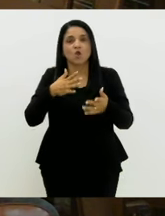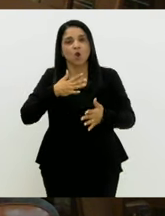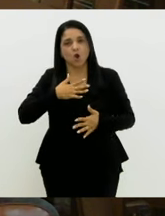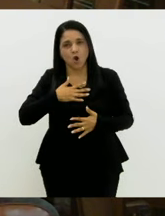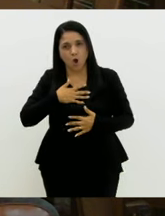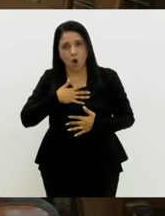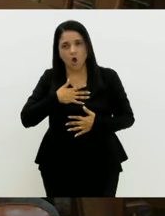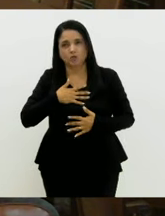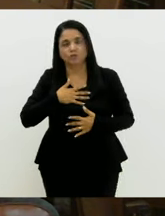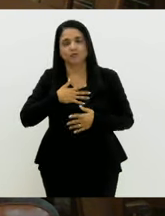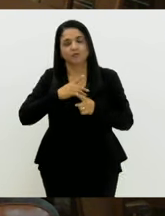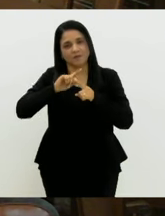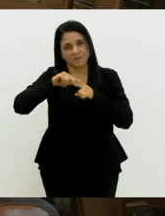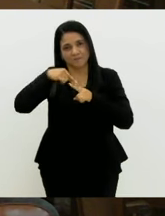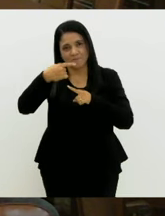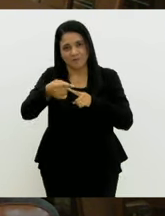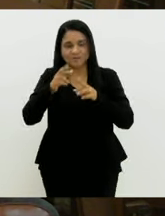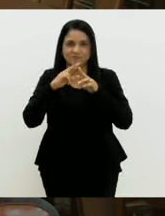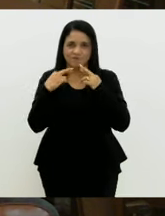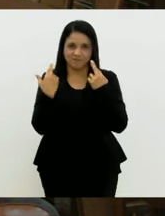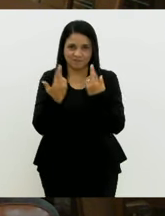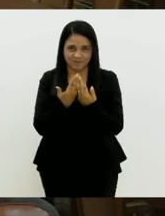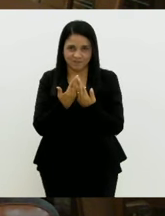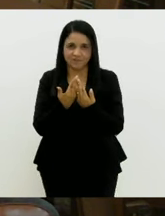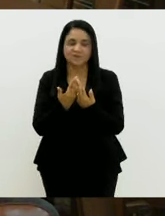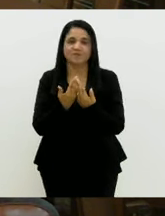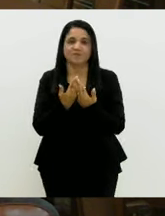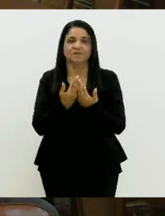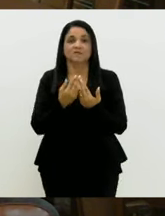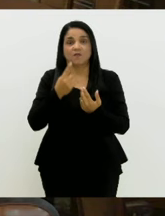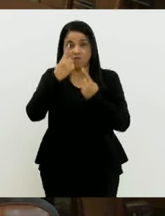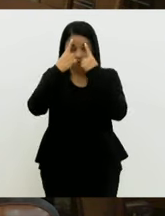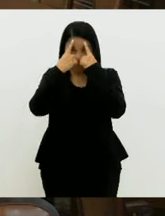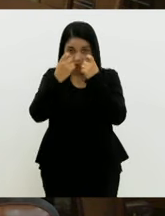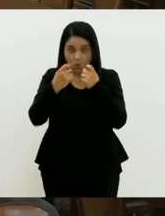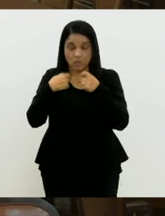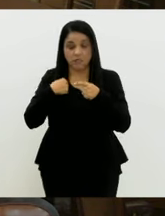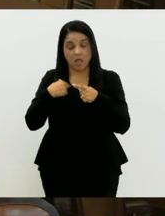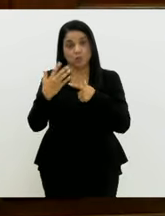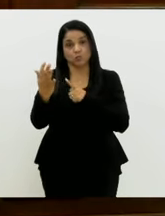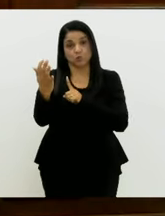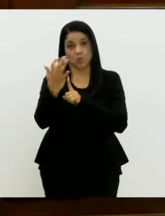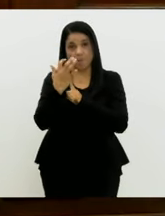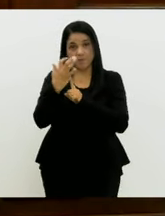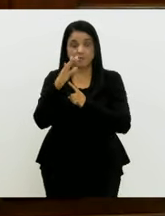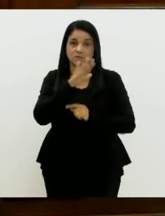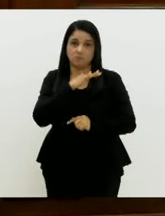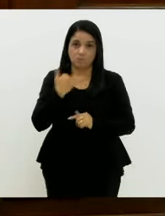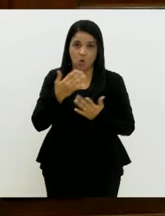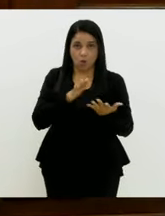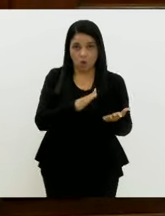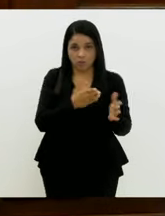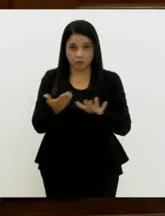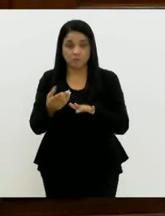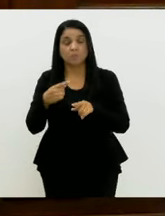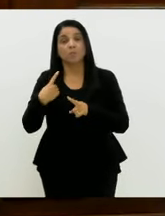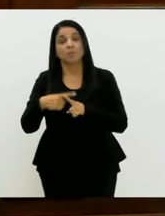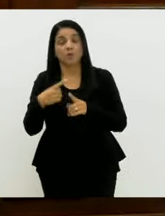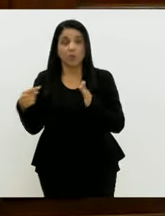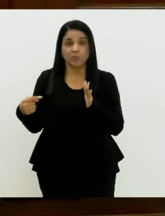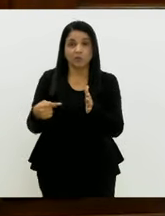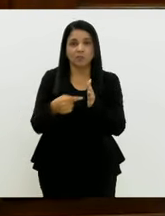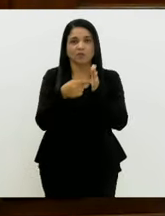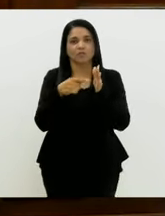vou falar na próxima sessão, questão da violência. Eu sou um cara que estou ameaçado de morte, exatamente porque eu fiz denúncias agora, o